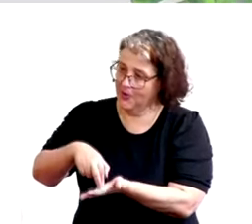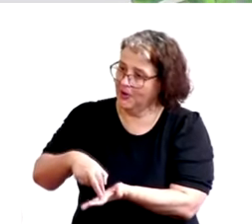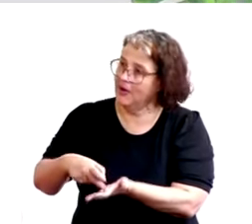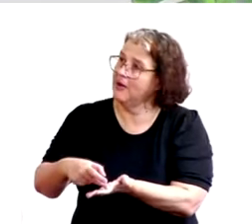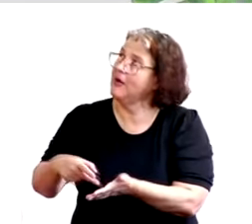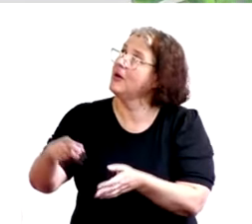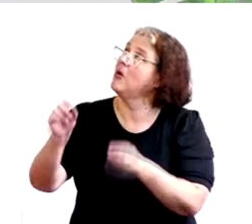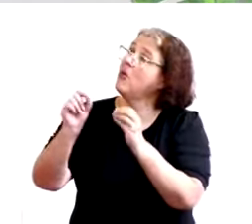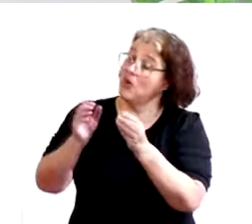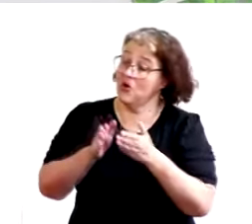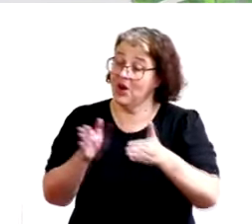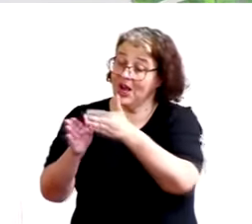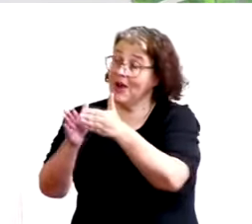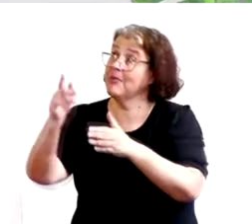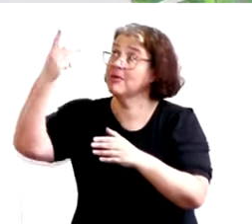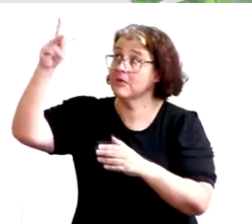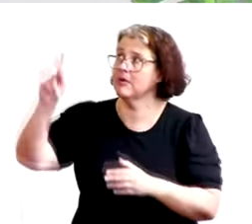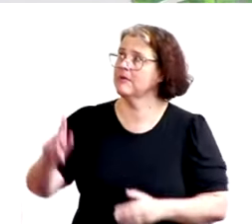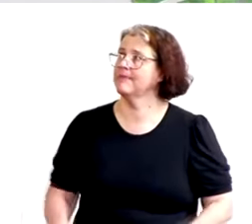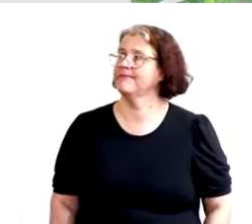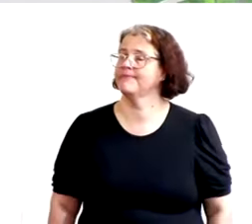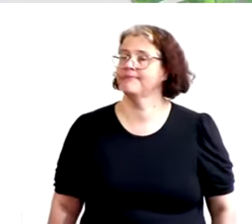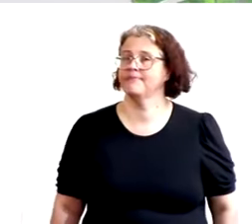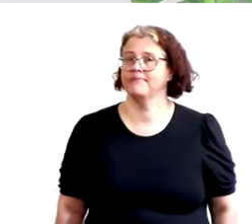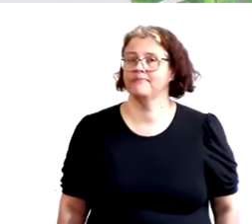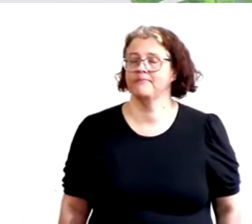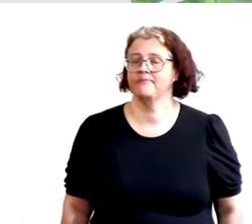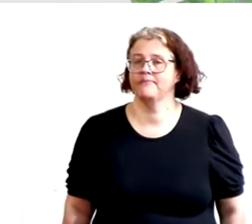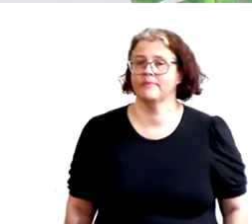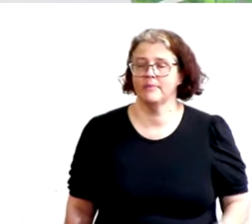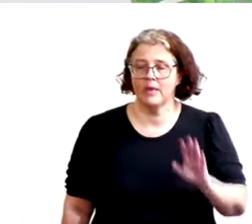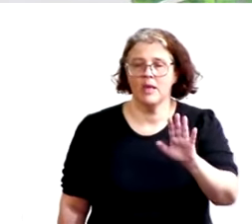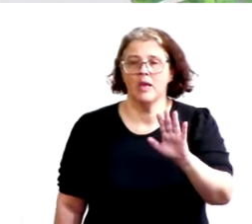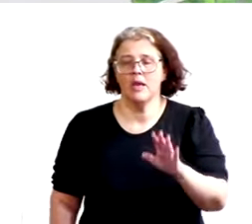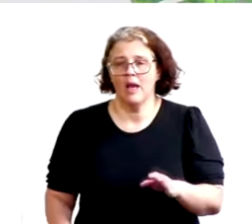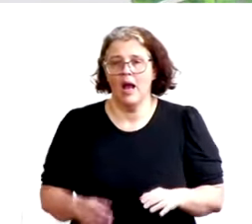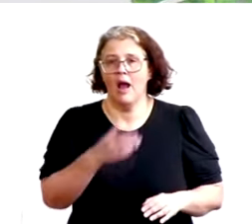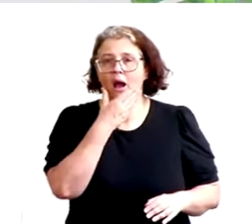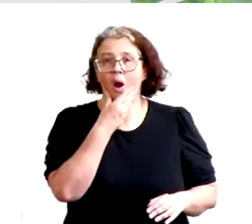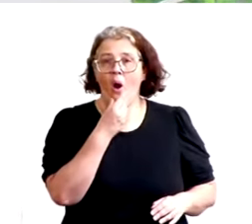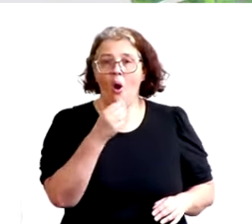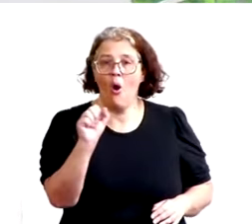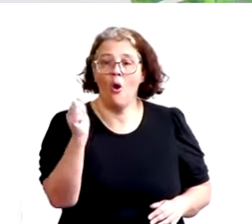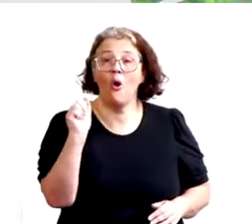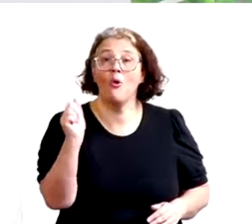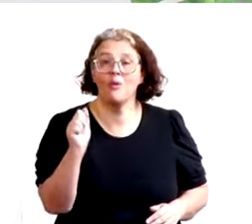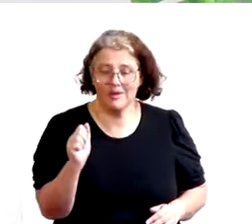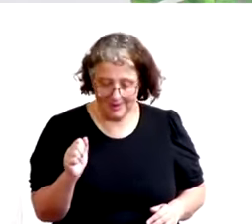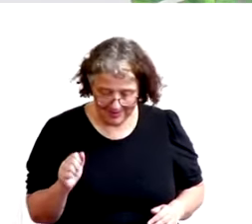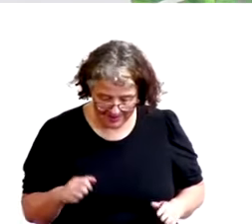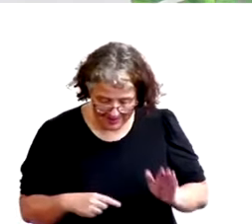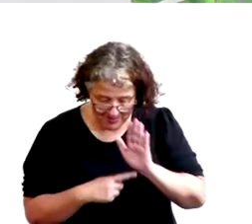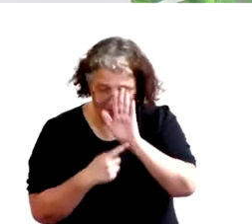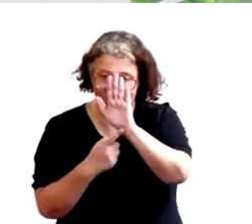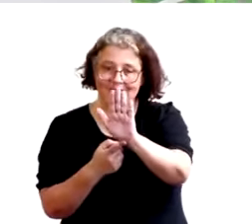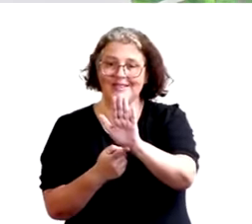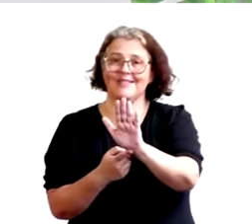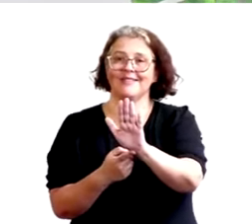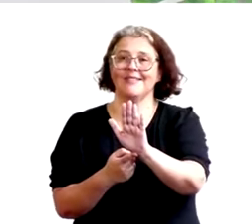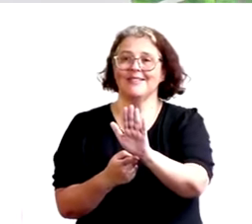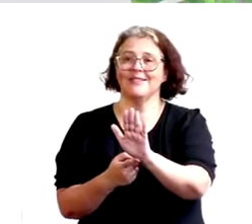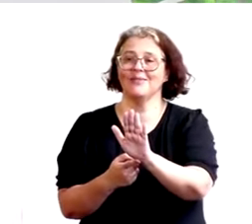Asafe está trazendo a sua memória as manifestações teofânicas de Deus no